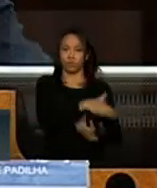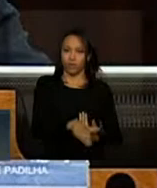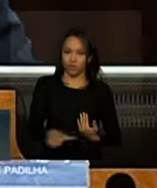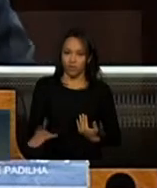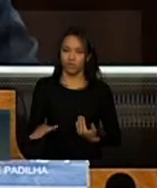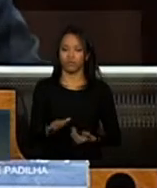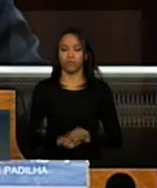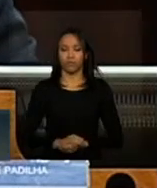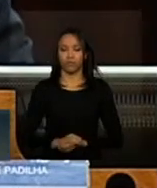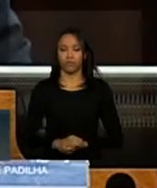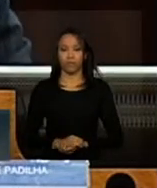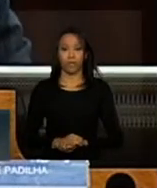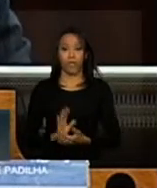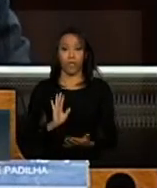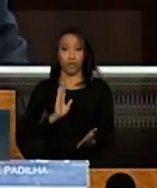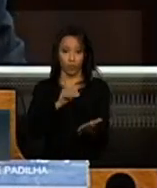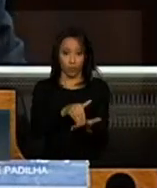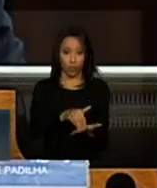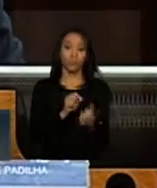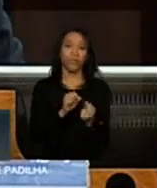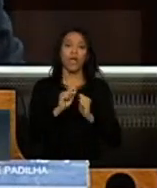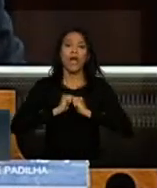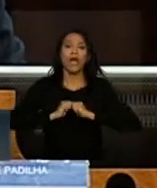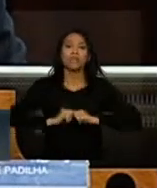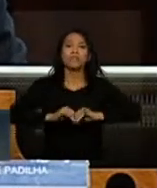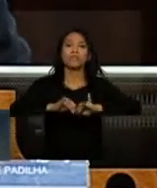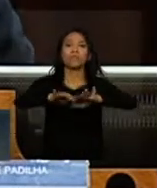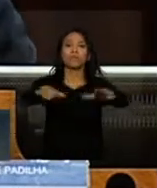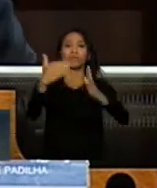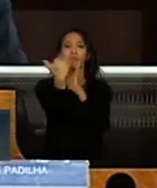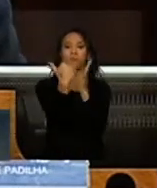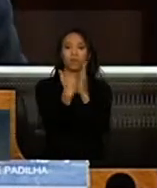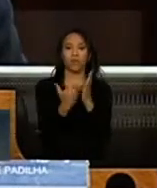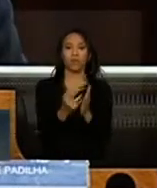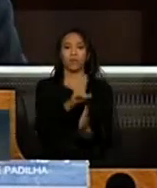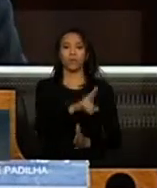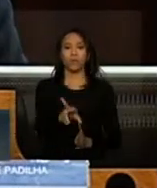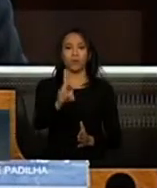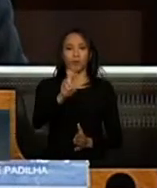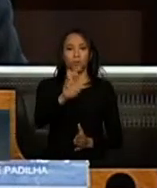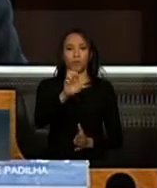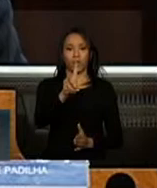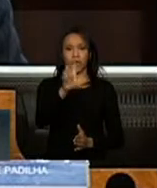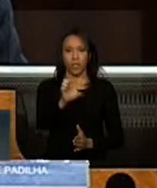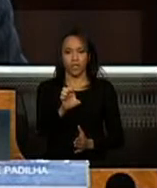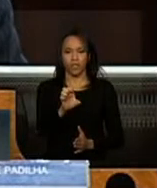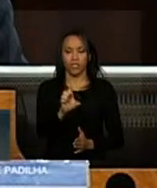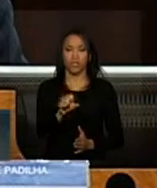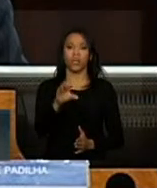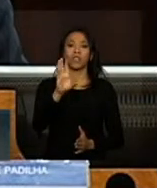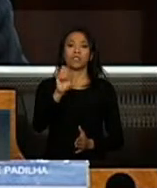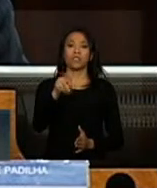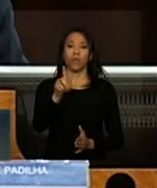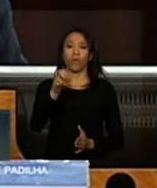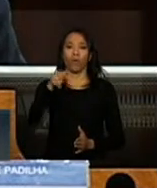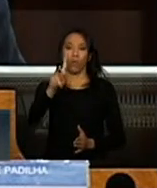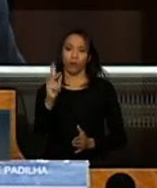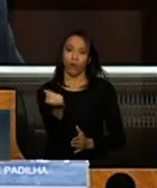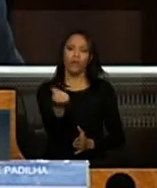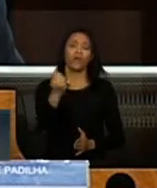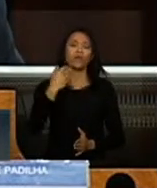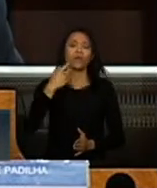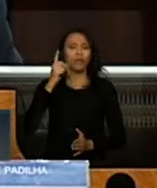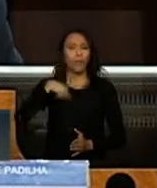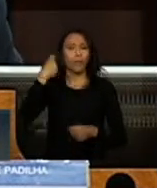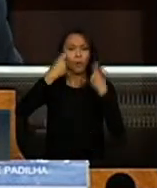mortalidade da infância. E, por último, a expansão da rede cegonha, como disse o Elvésio, né, e a preocupação muito grande